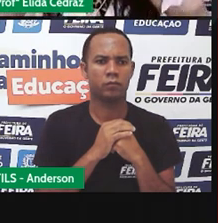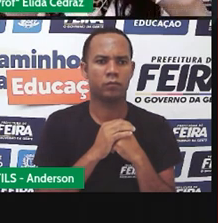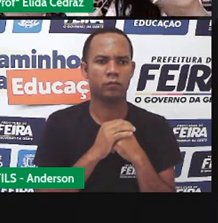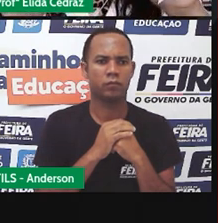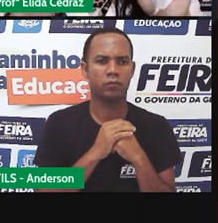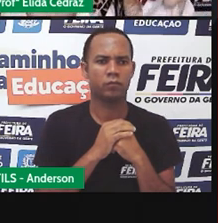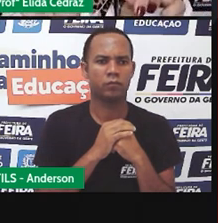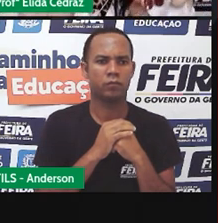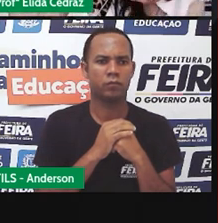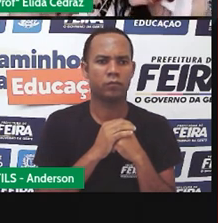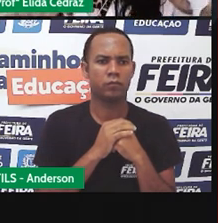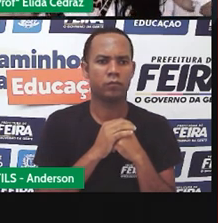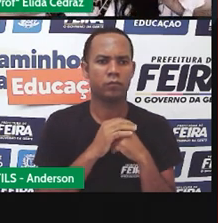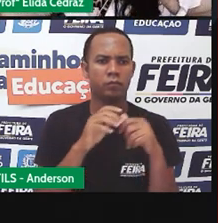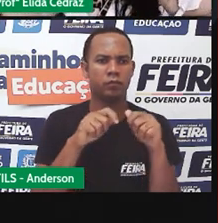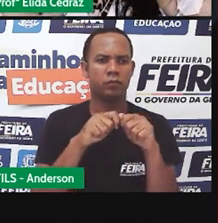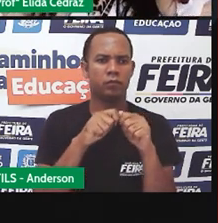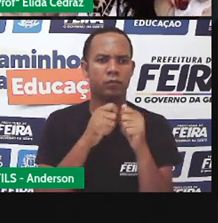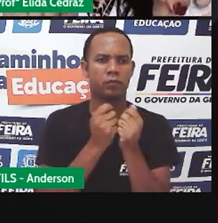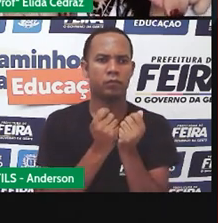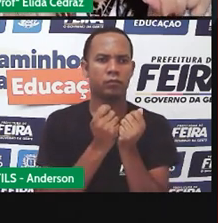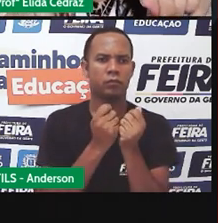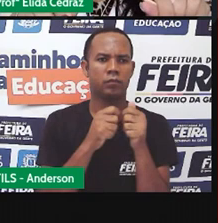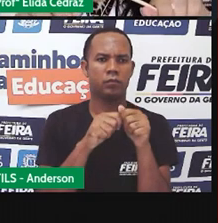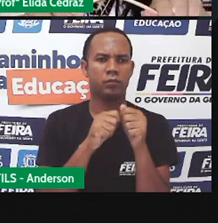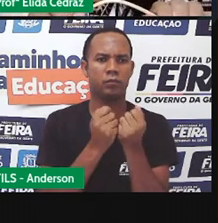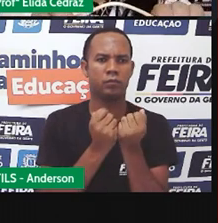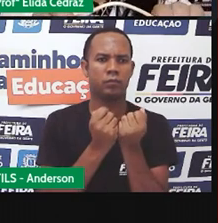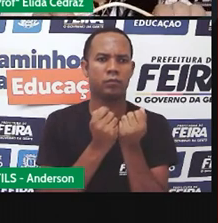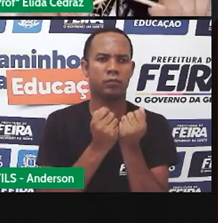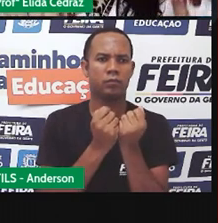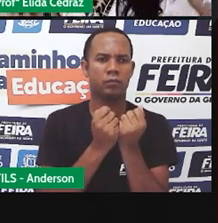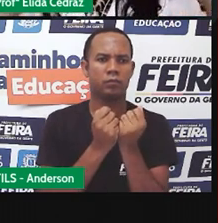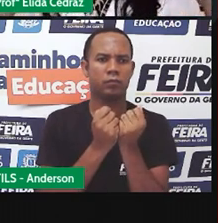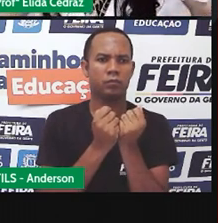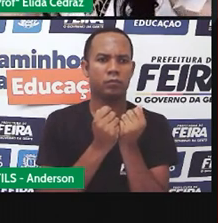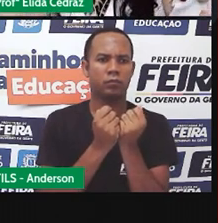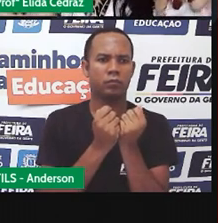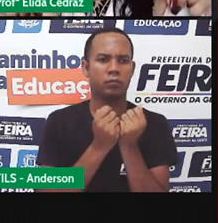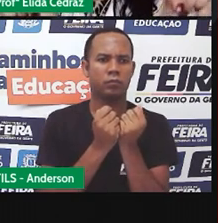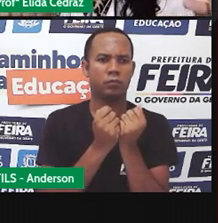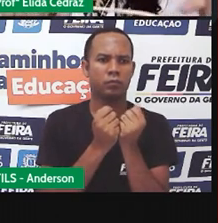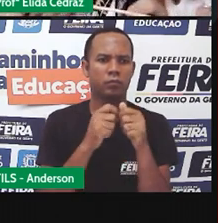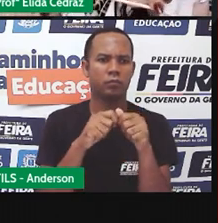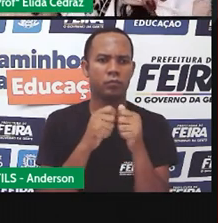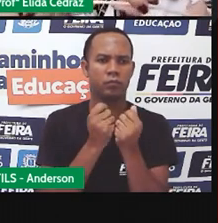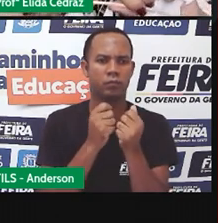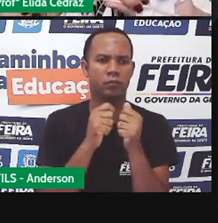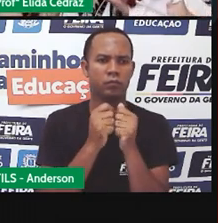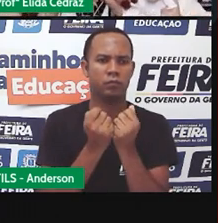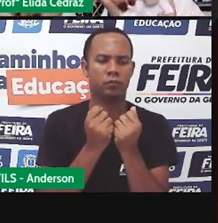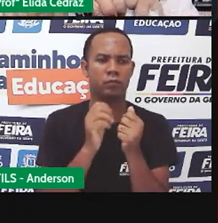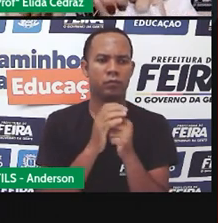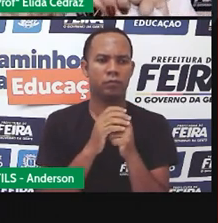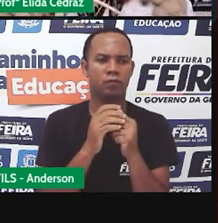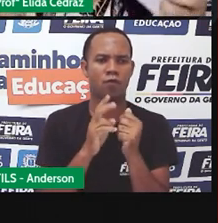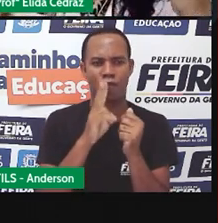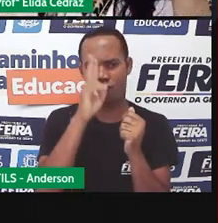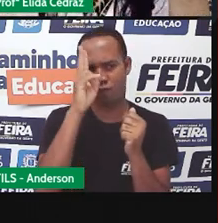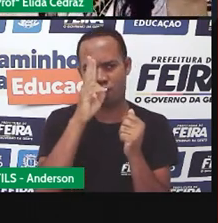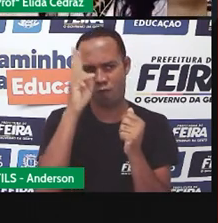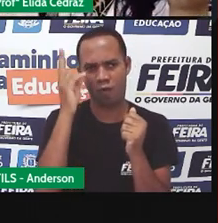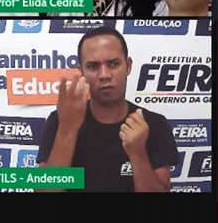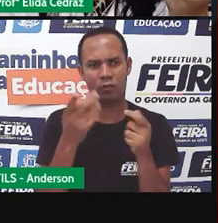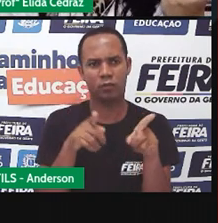Ou o palito? Ó, a Pró vai conseguir. Ó, a Pró tá vendo? Ele dobra, mas ele